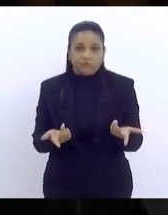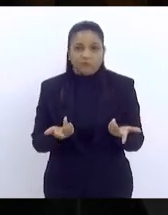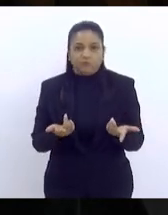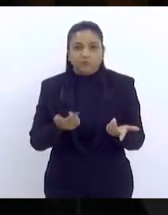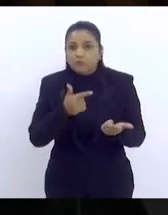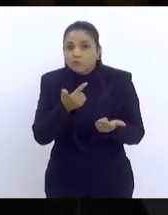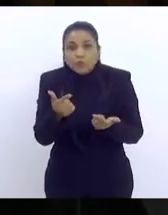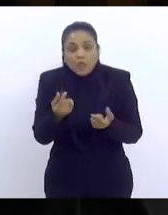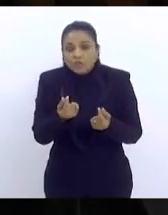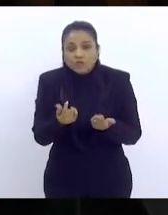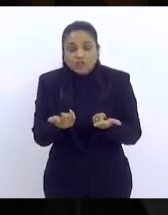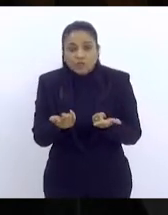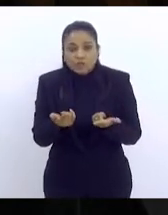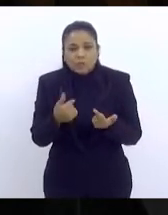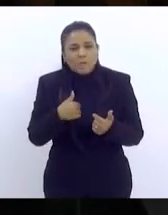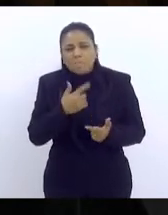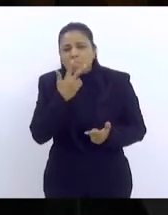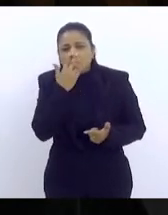não apaixona